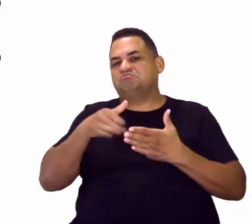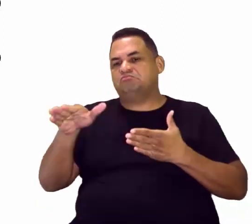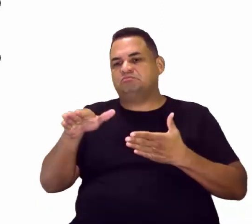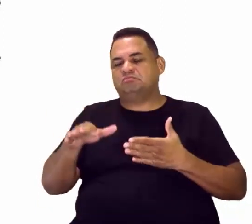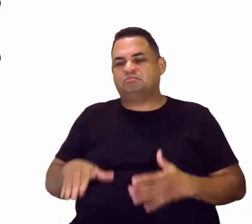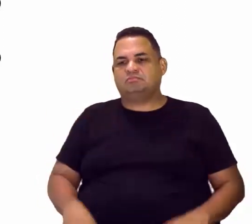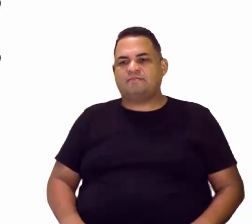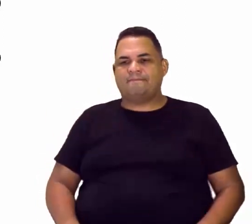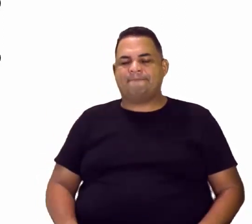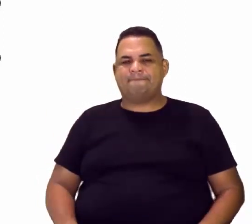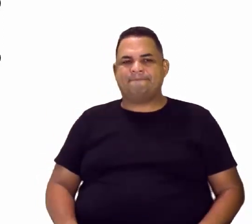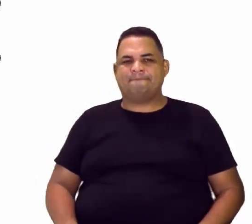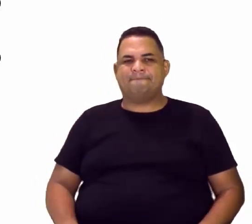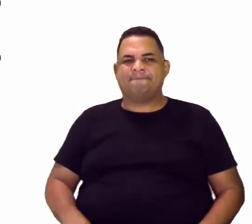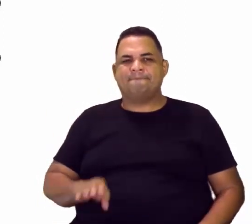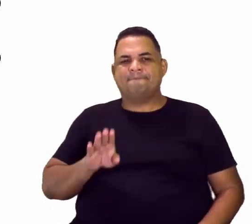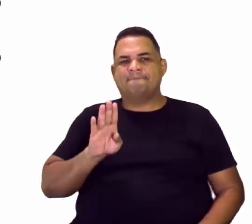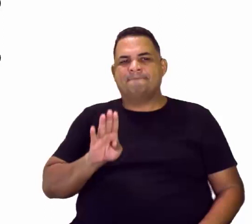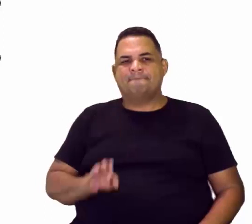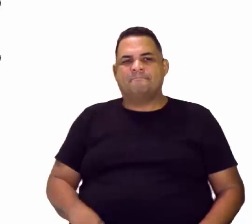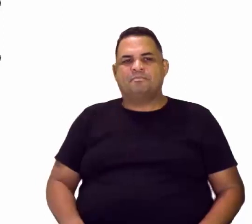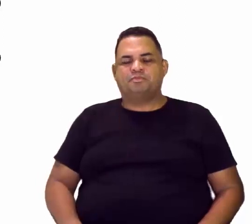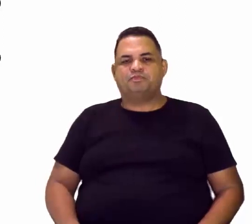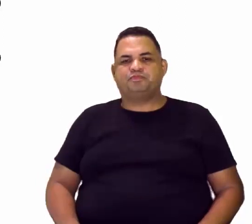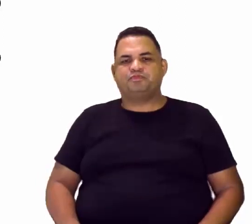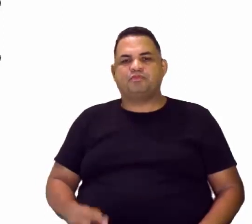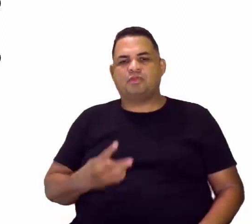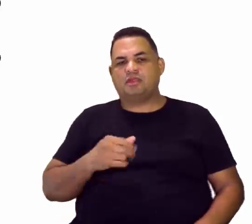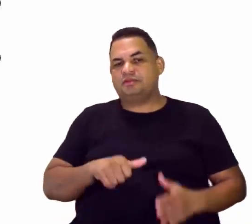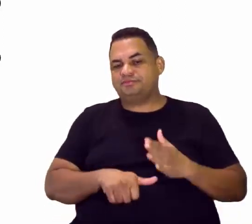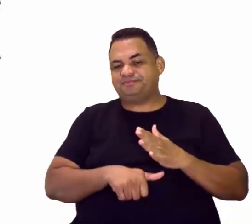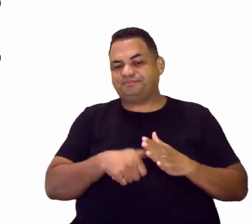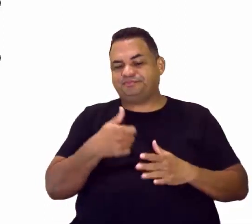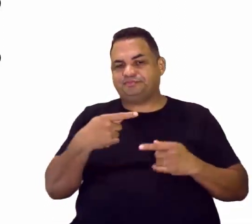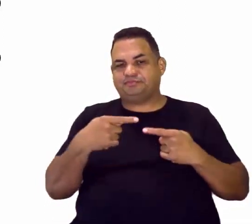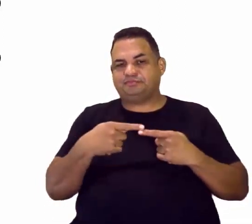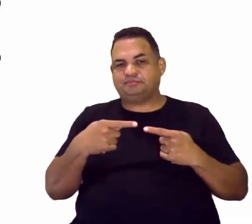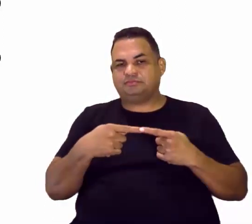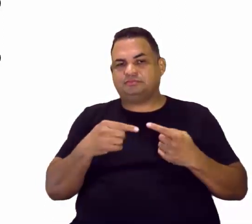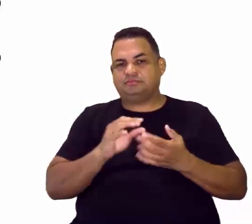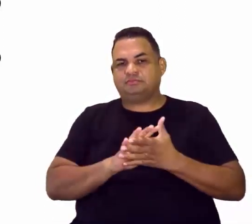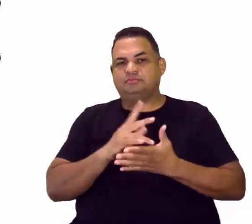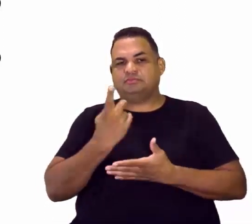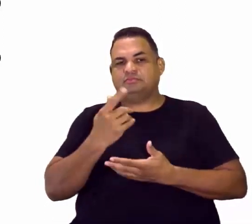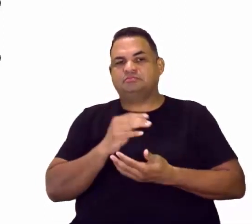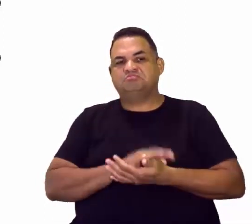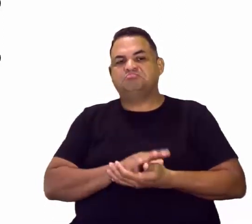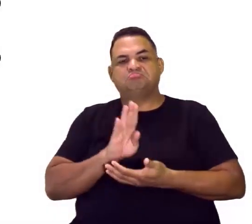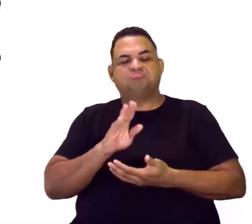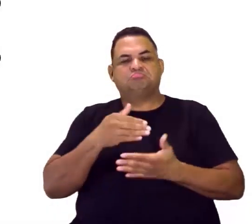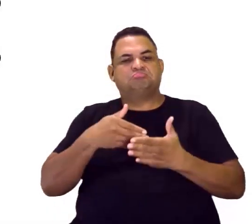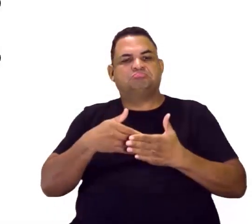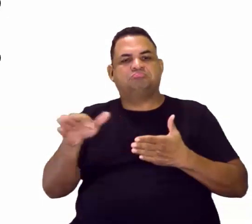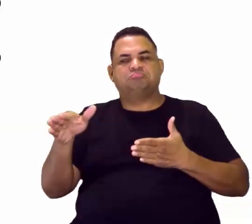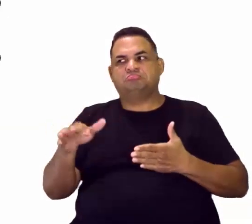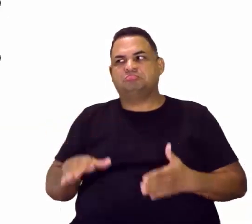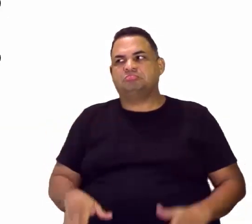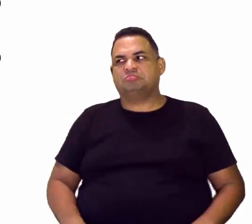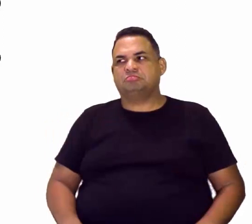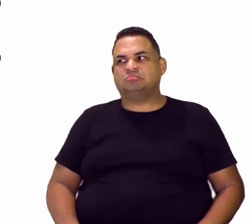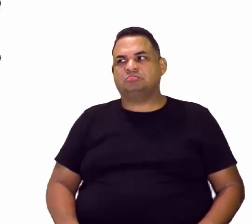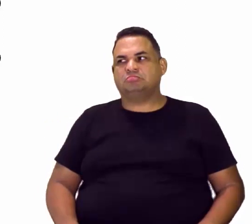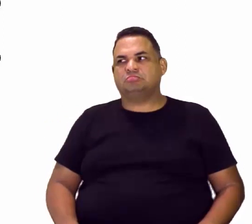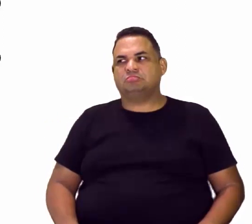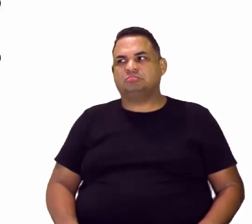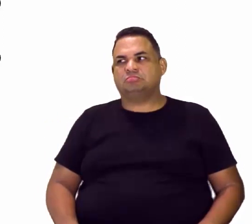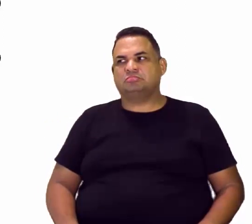já sei que a primeira é ligação de hidrogênio, a letra B eu já descarto logo de cara. É só lembrando que na letra